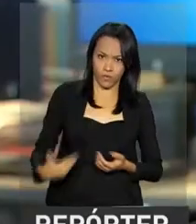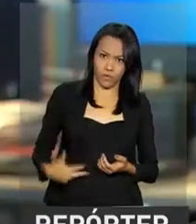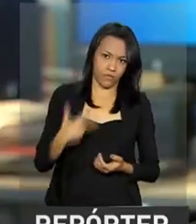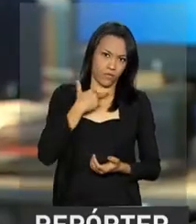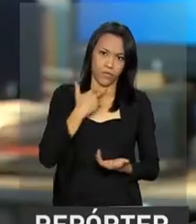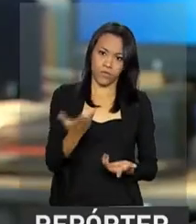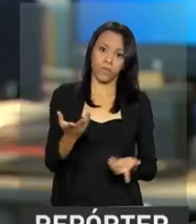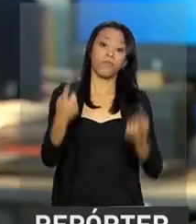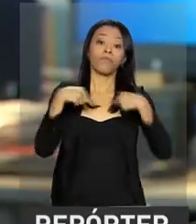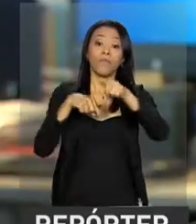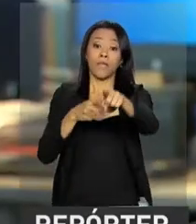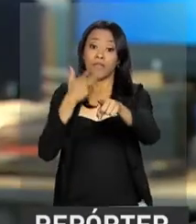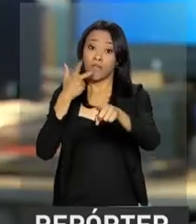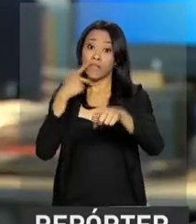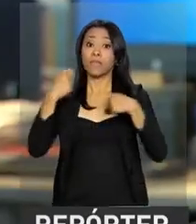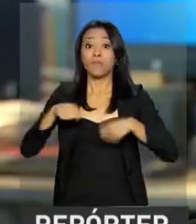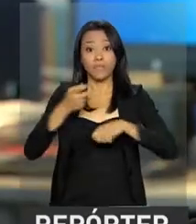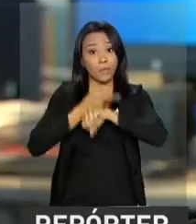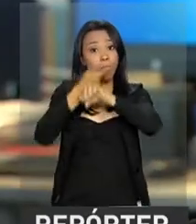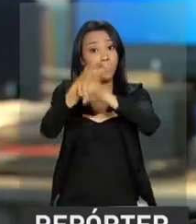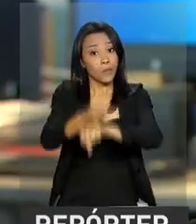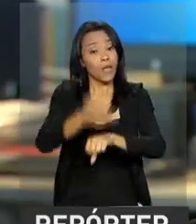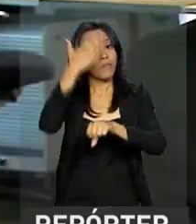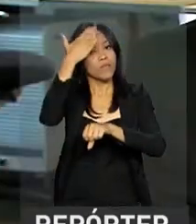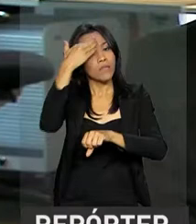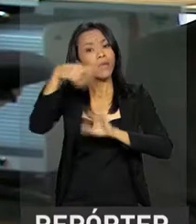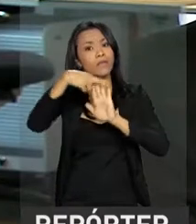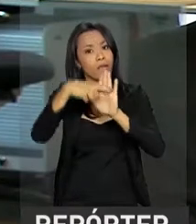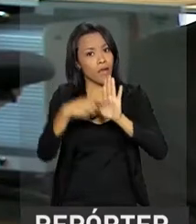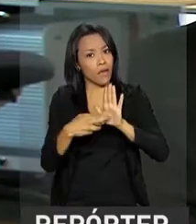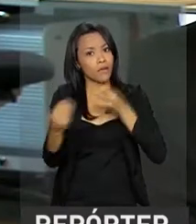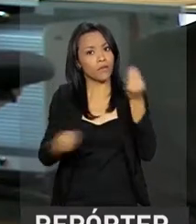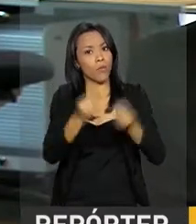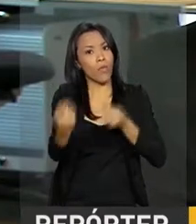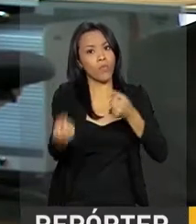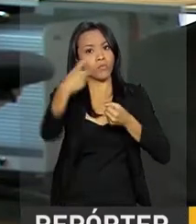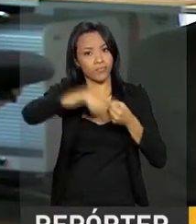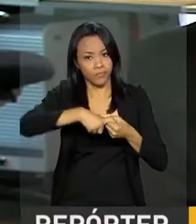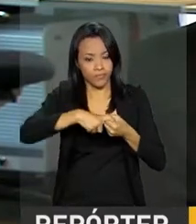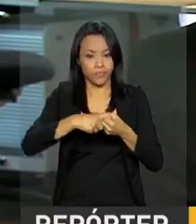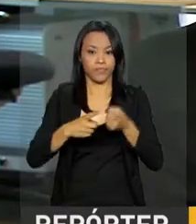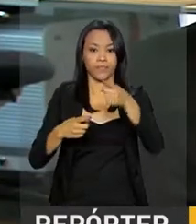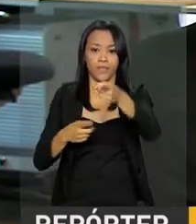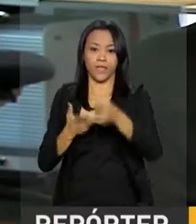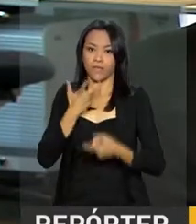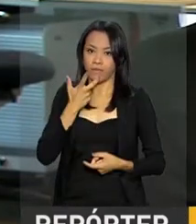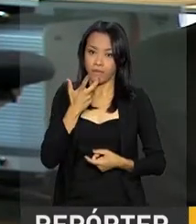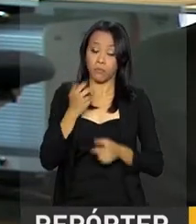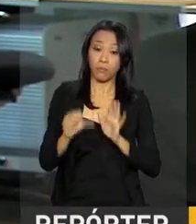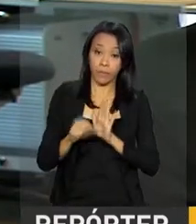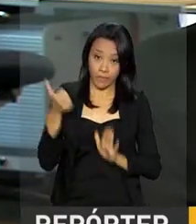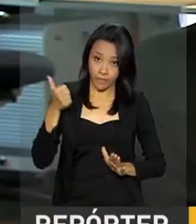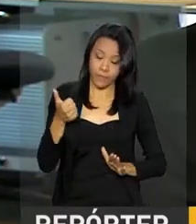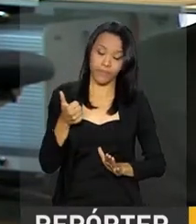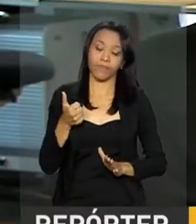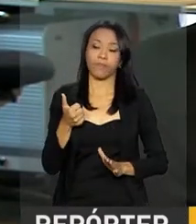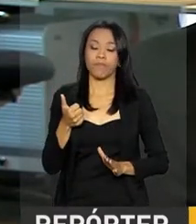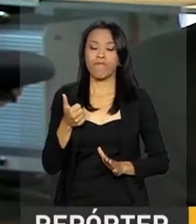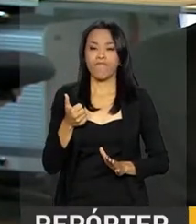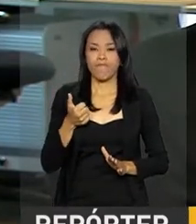empreendedor se informe sobre as regras para adesão a primeira vantagem é que você é